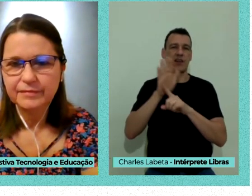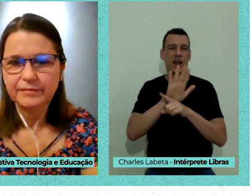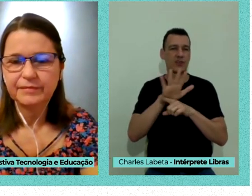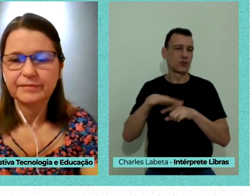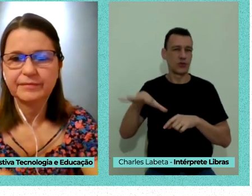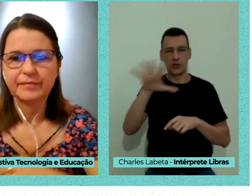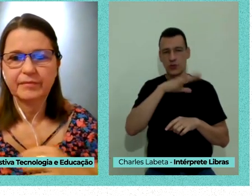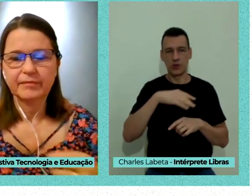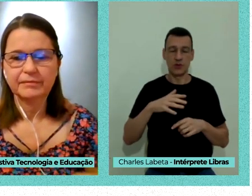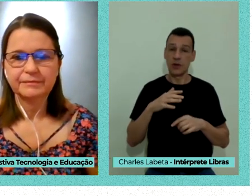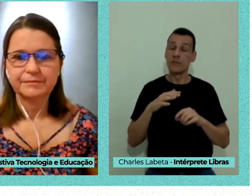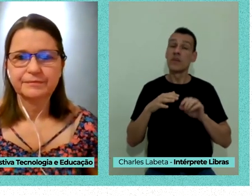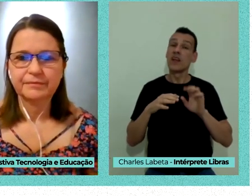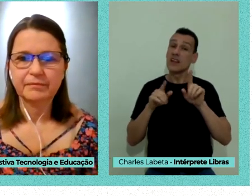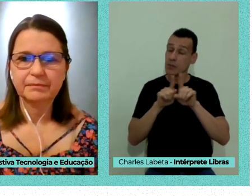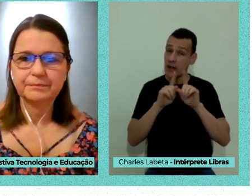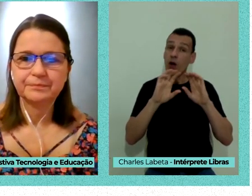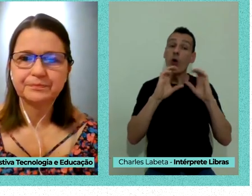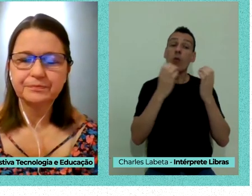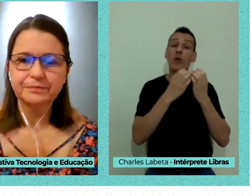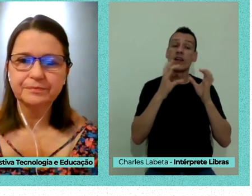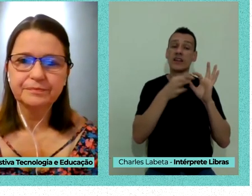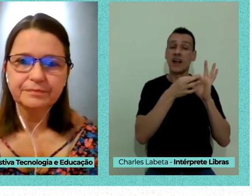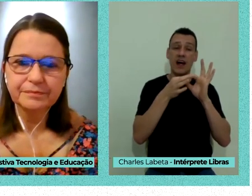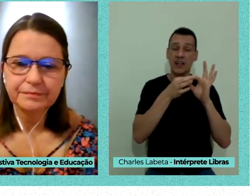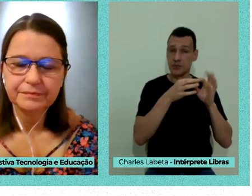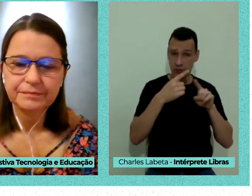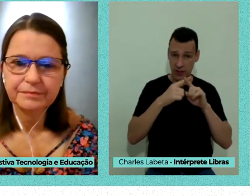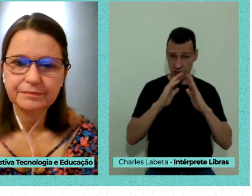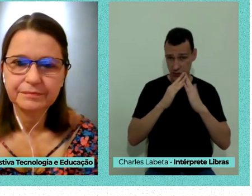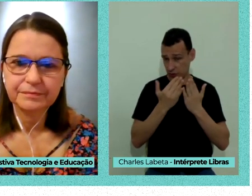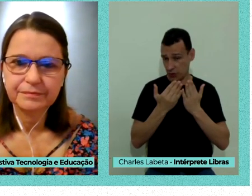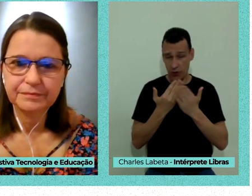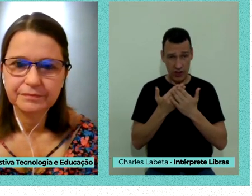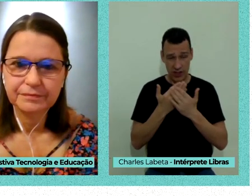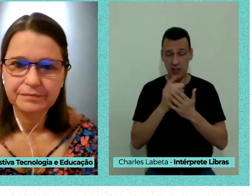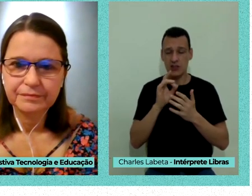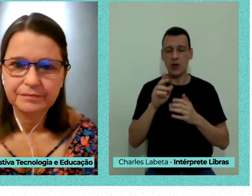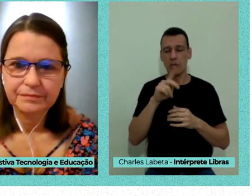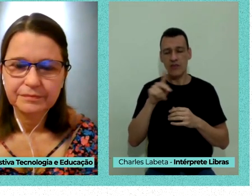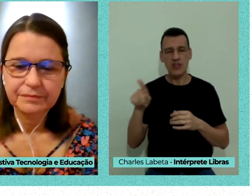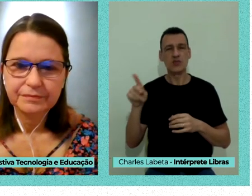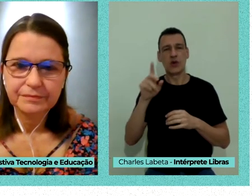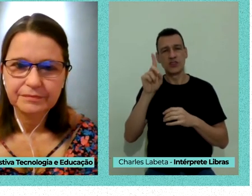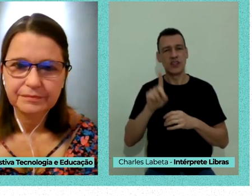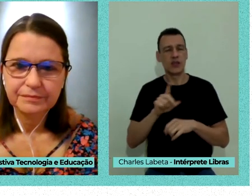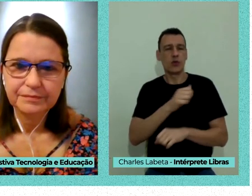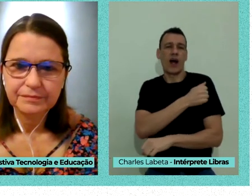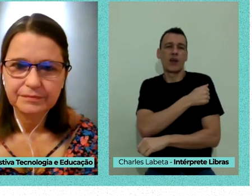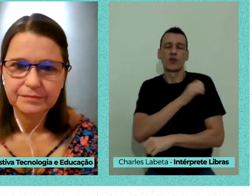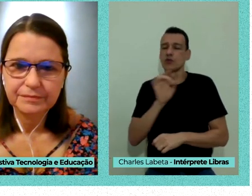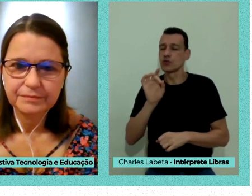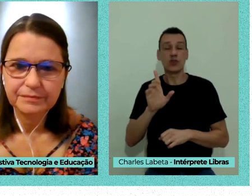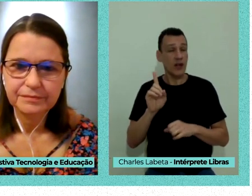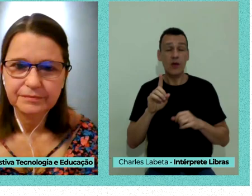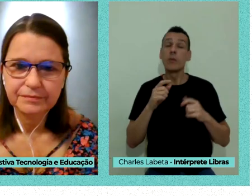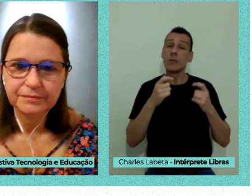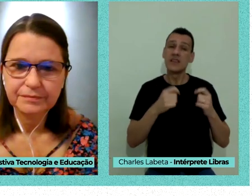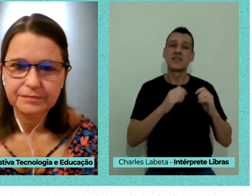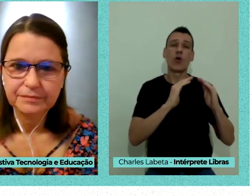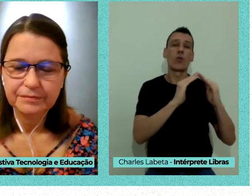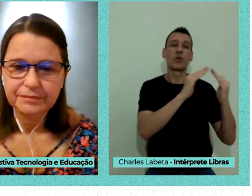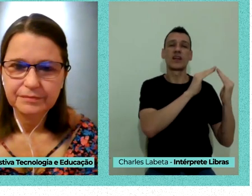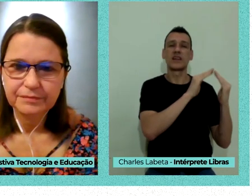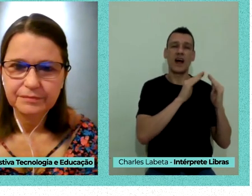está sozinha, não tem somente gestores, professores e alunos, mas a escola está junto com uma comunidade. De